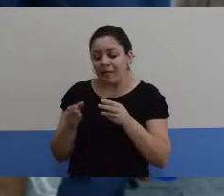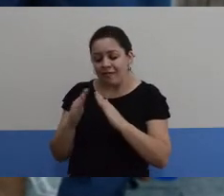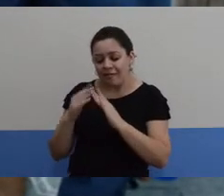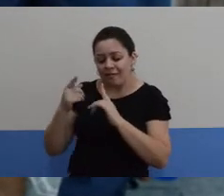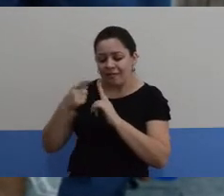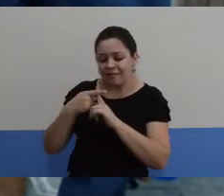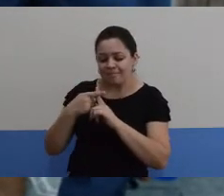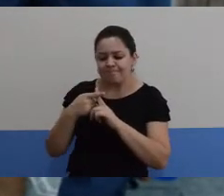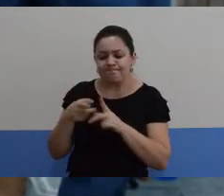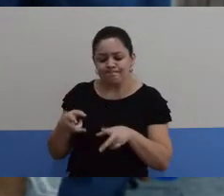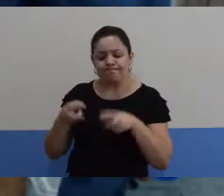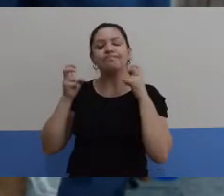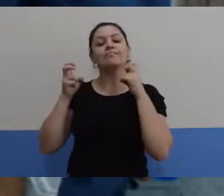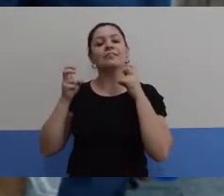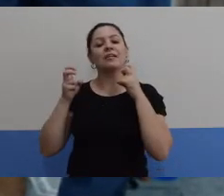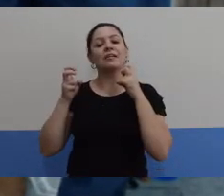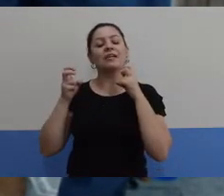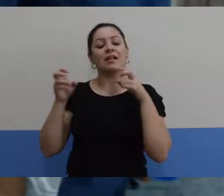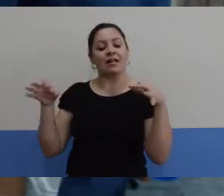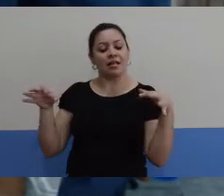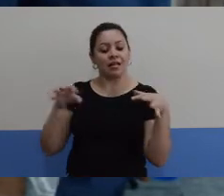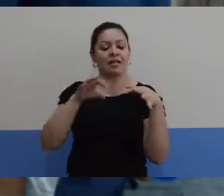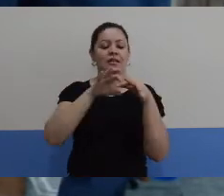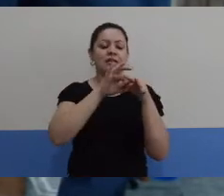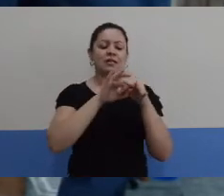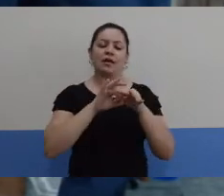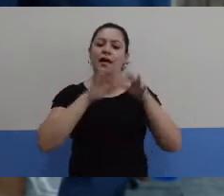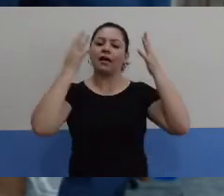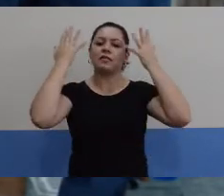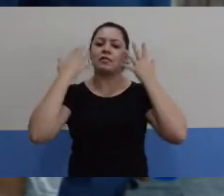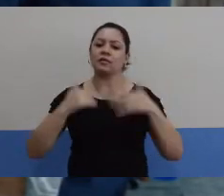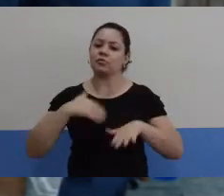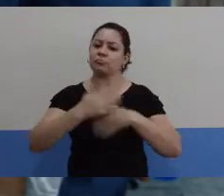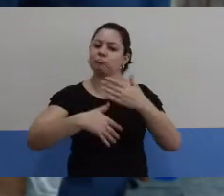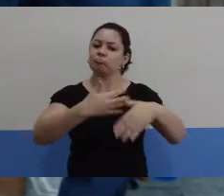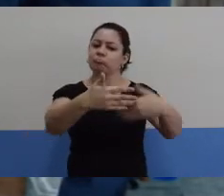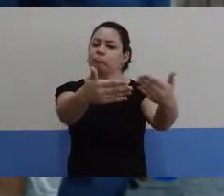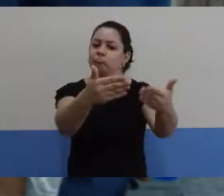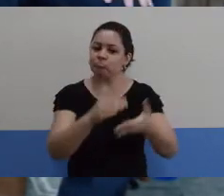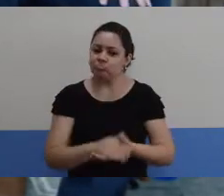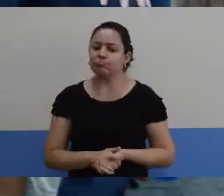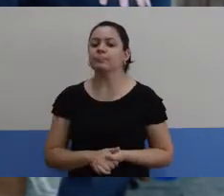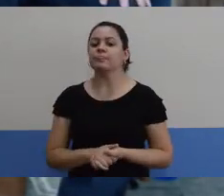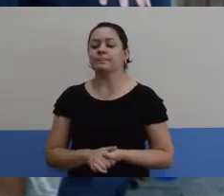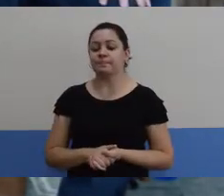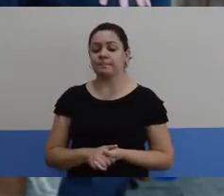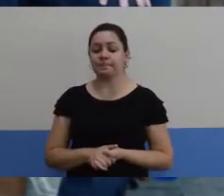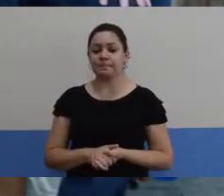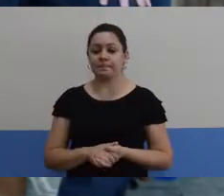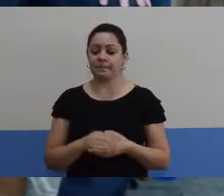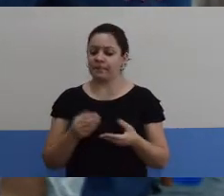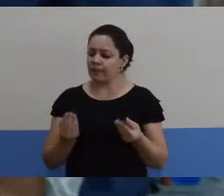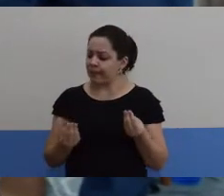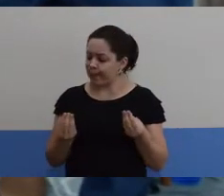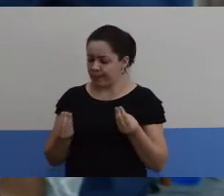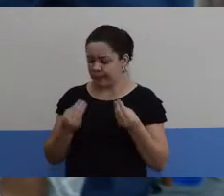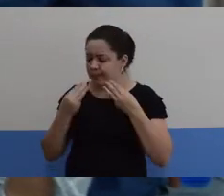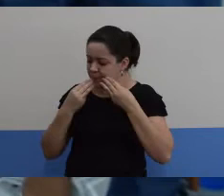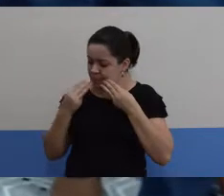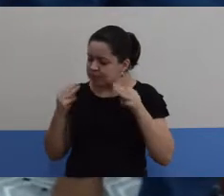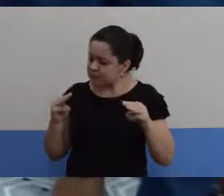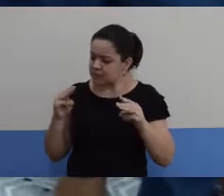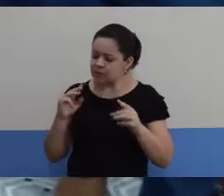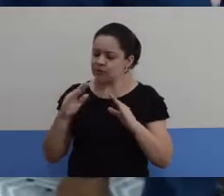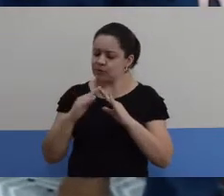sinodalidade é parte integrante da sua própria natureza. Então, tendo em vista a missão da igreja, José Lima, qual